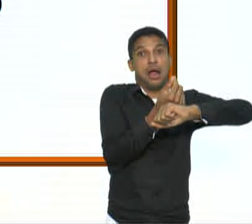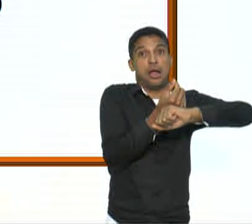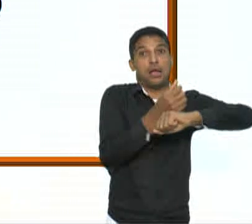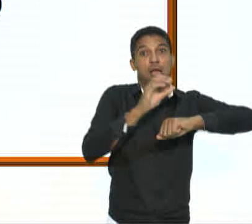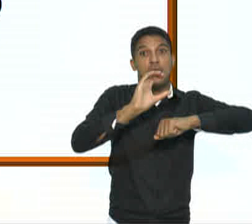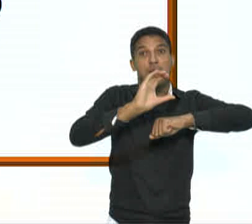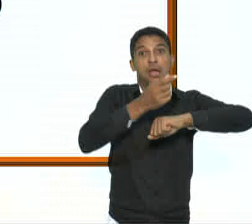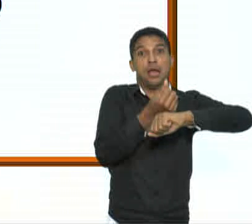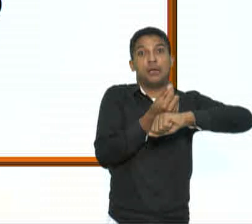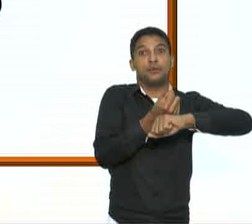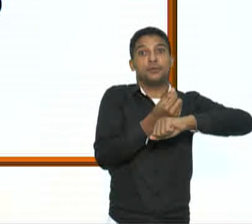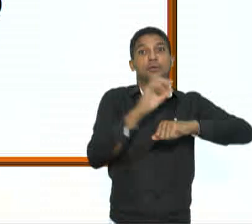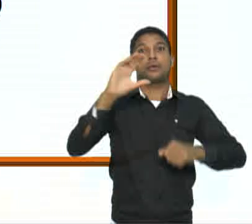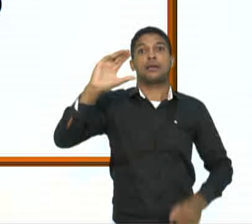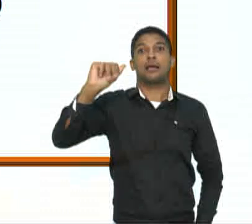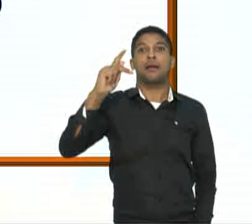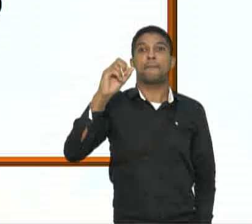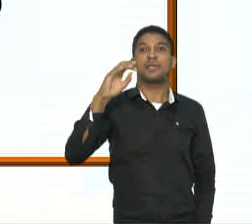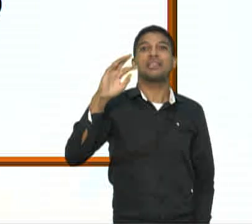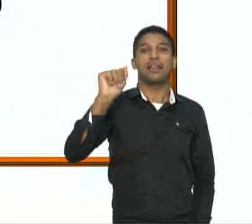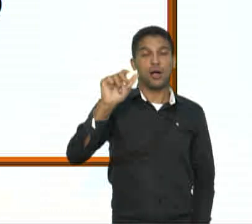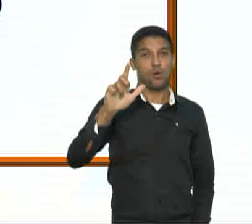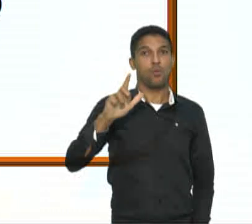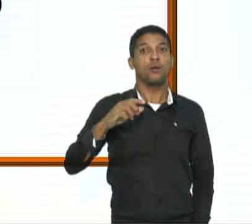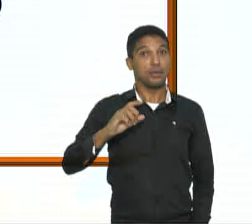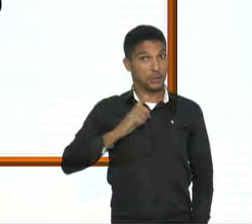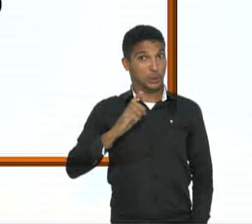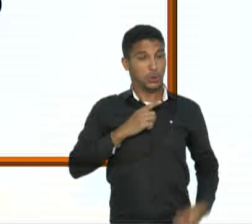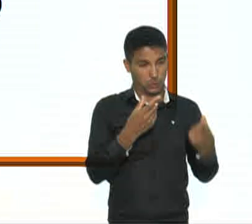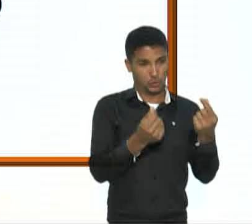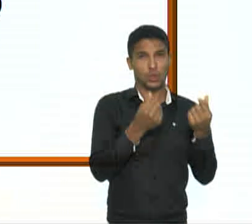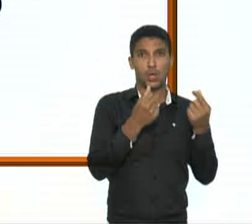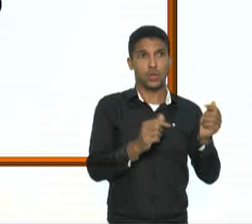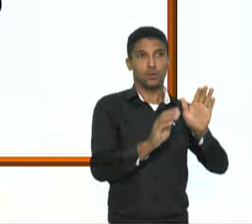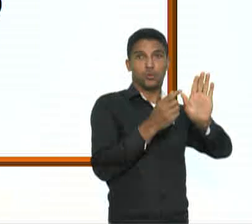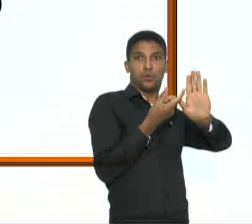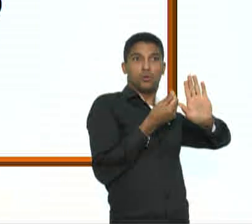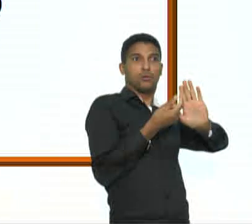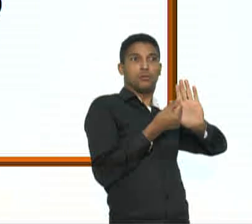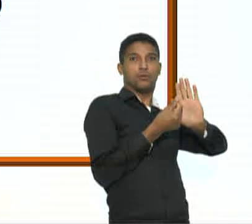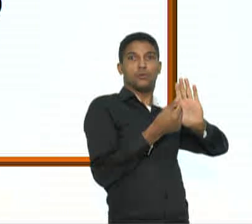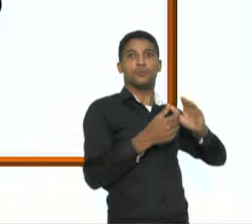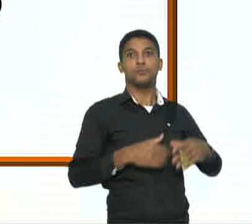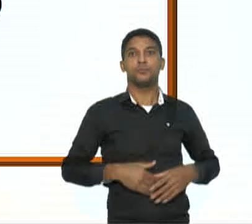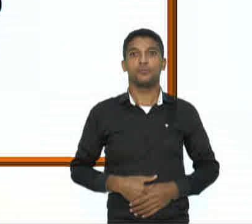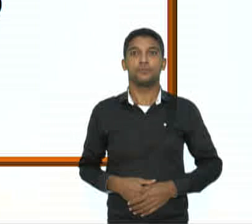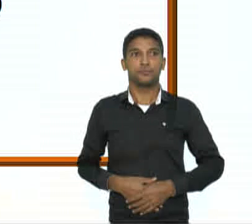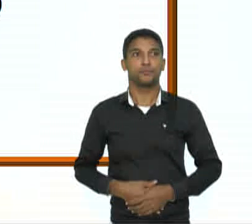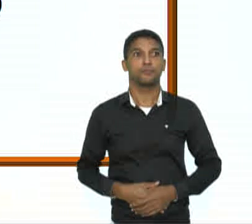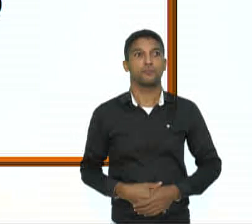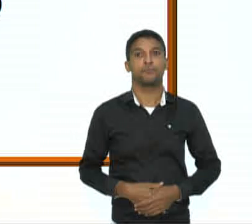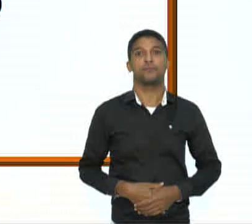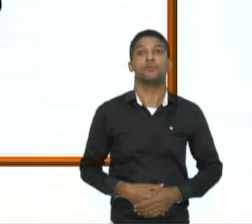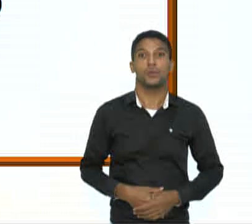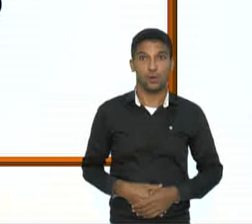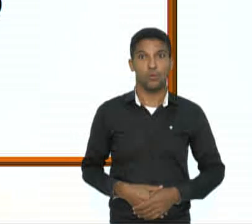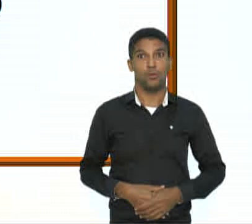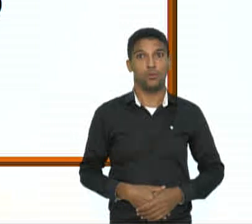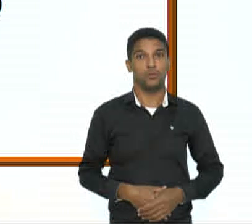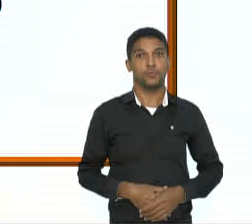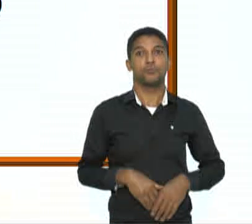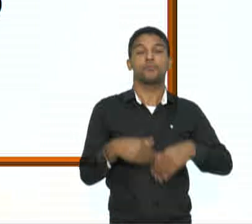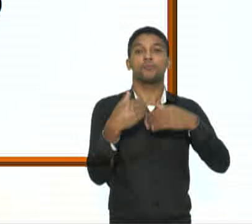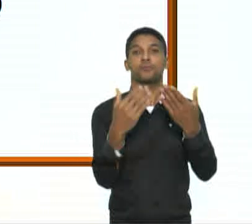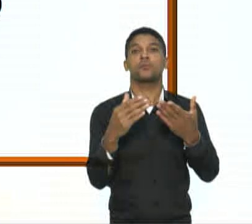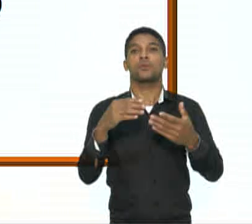acumular riquezas, podiam exercer funções políticas e sociais importantes. No século XIII, vão se erguer contra a monarquia, sendo